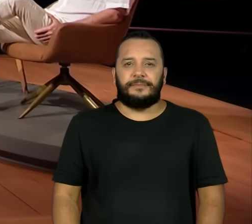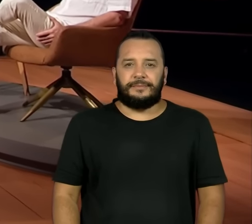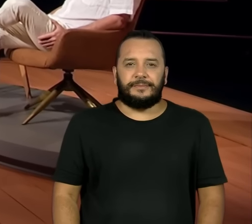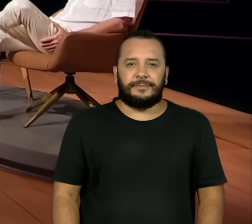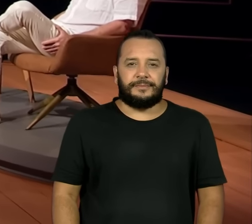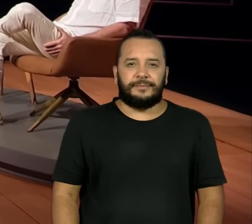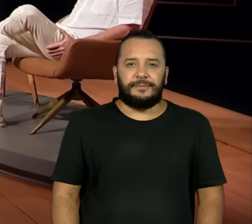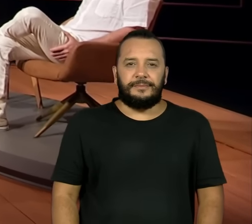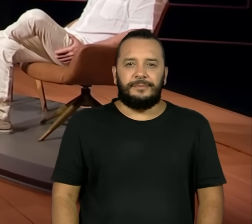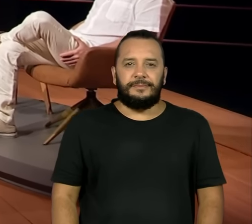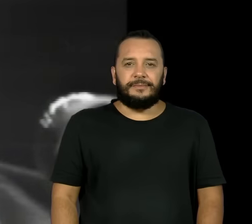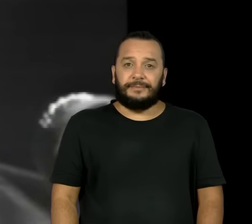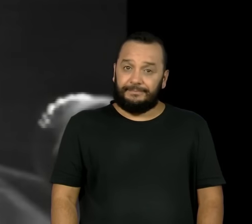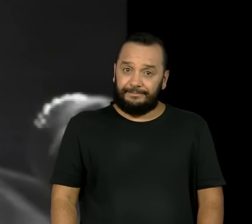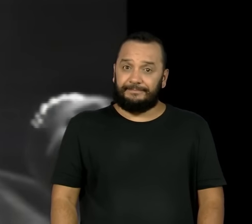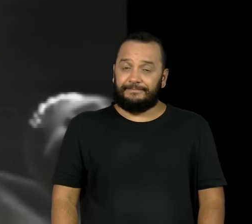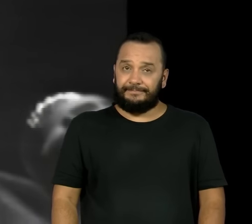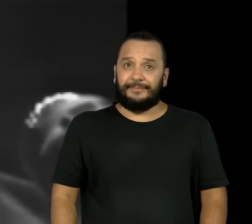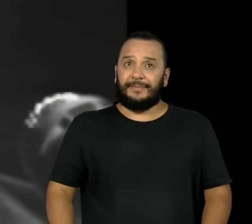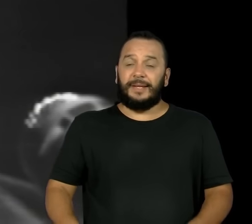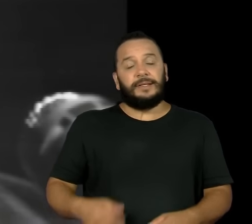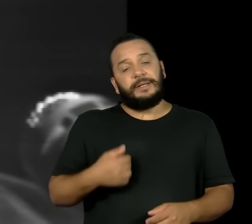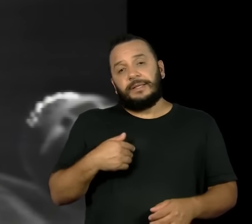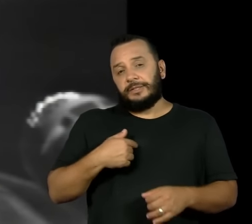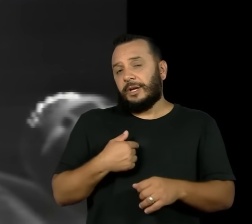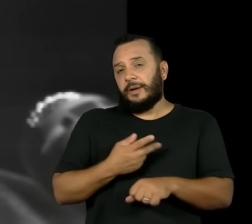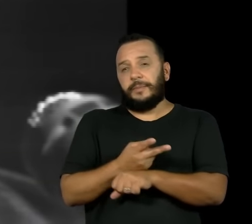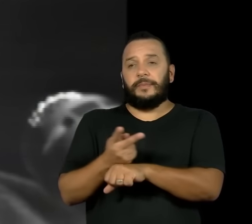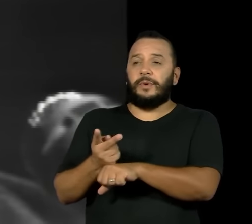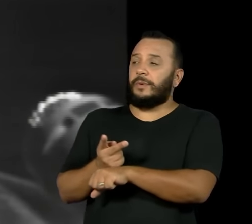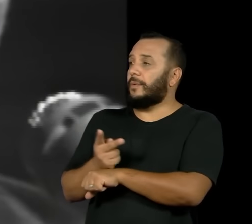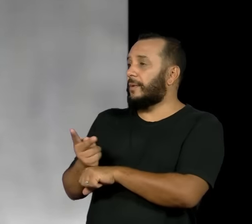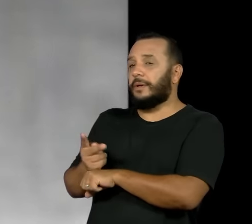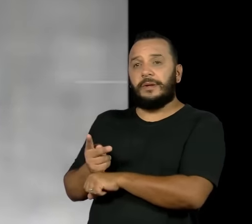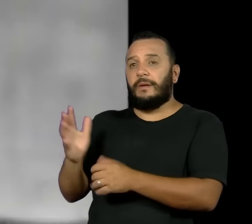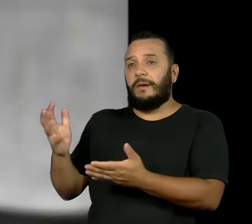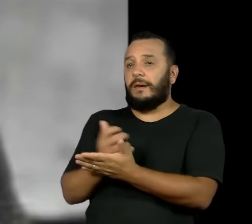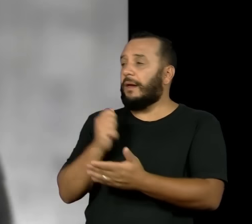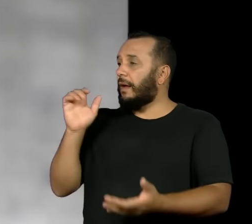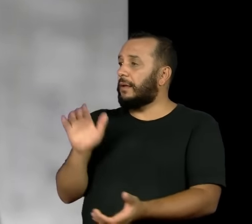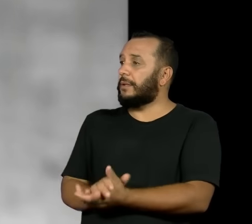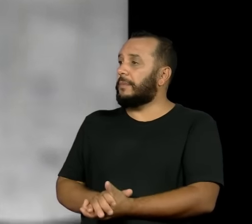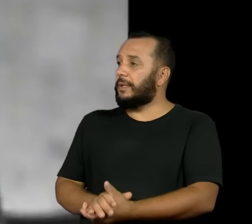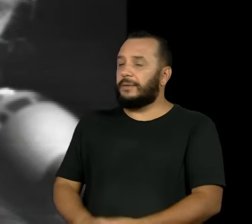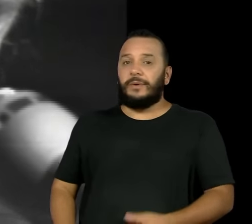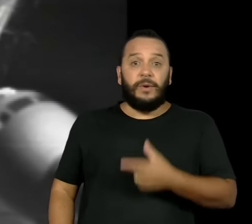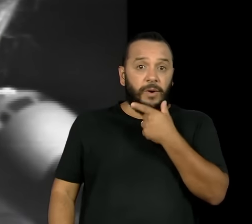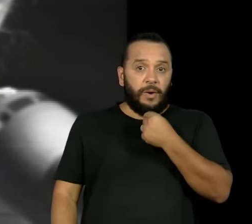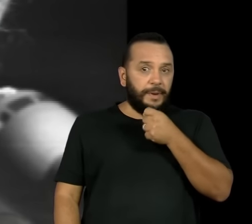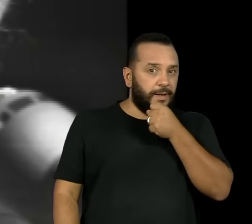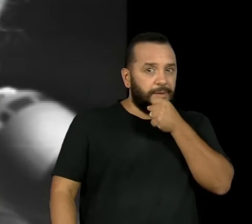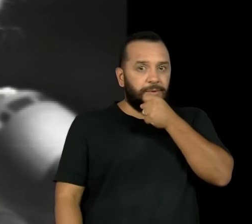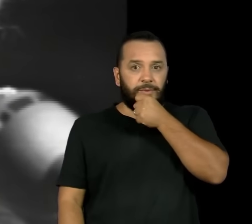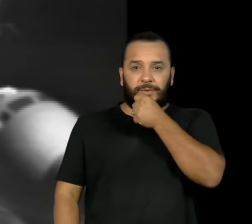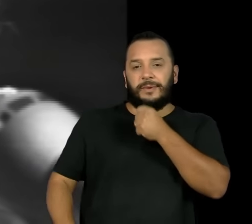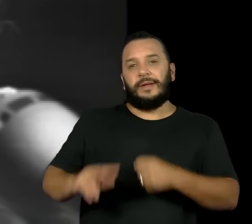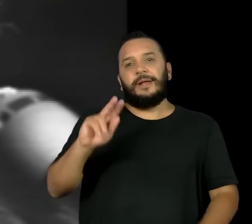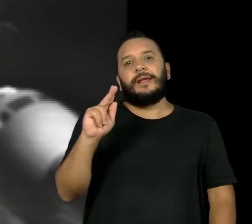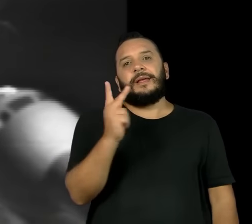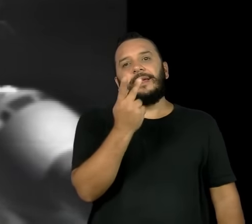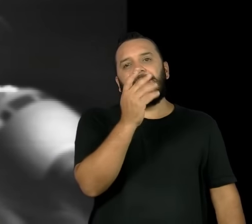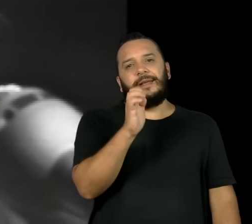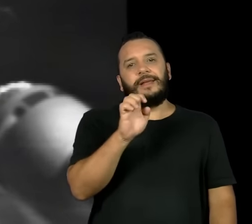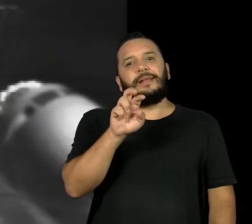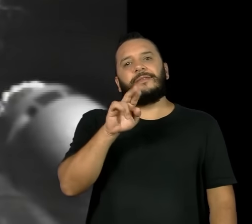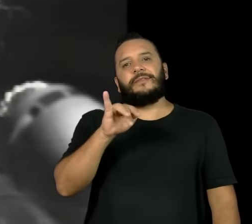só há muito tempo que eu procuro um casamento o cantor e compositor Erivelto Martins